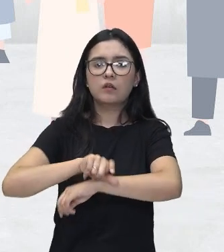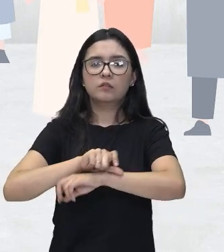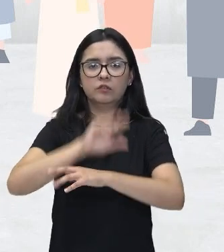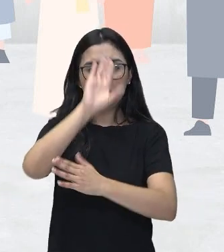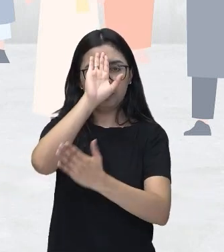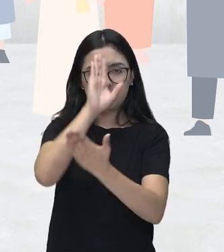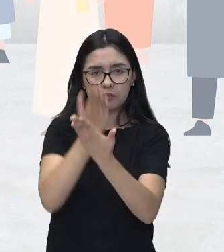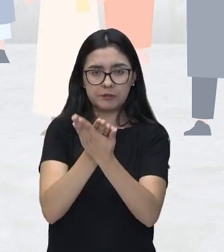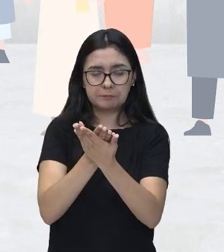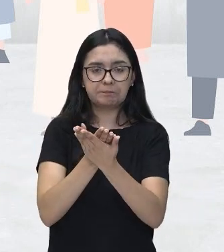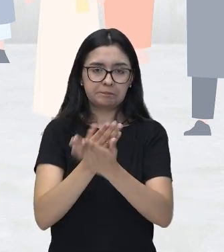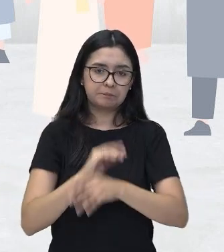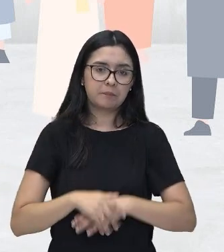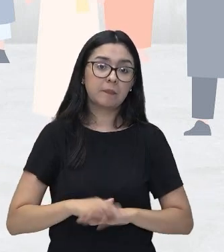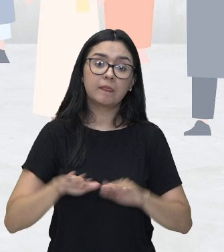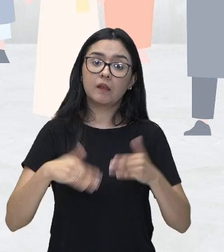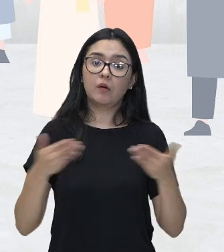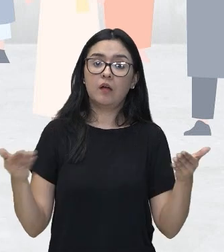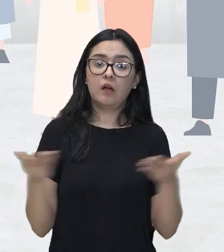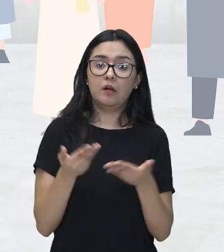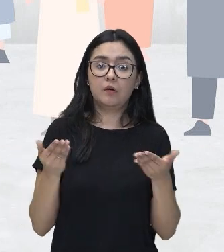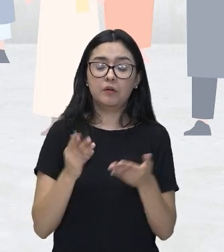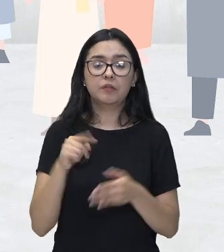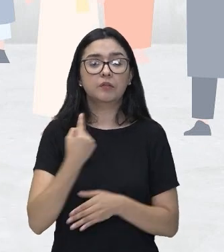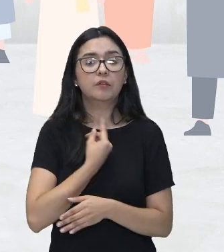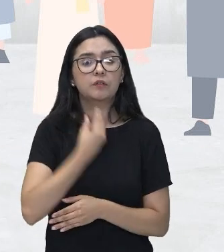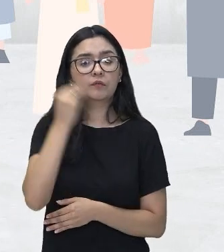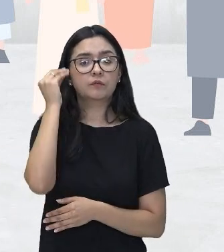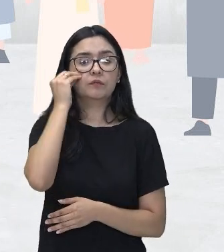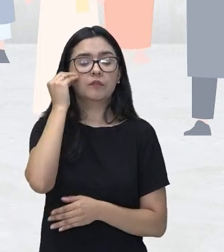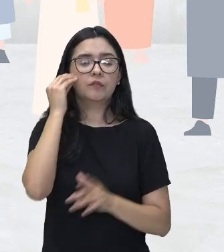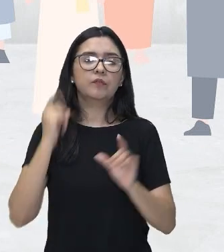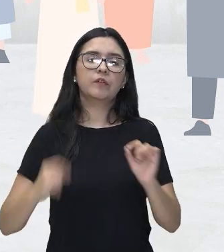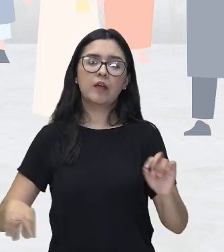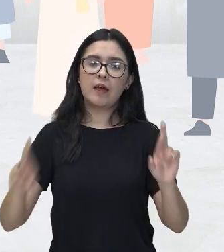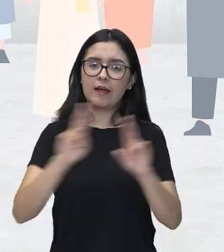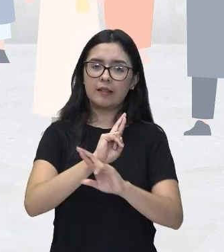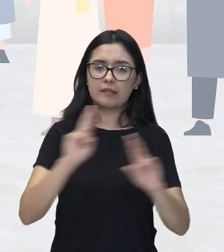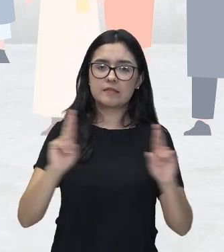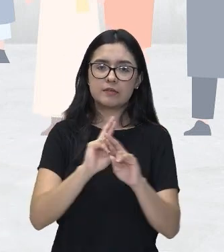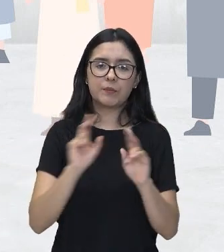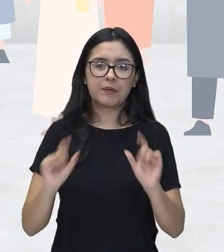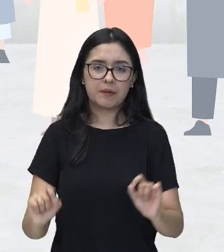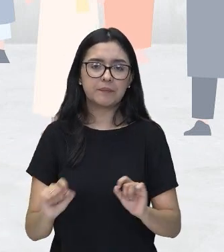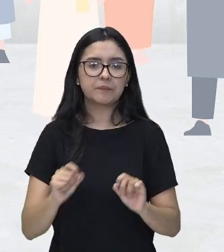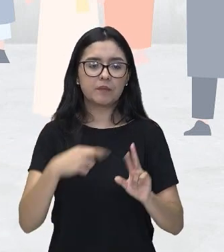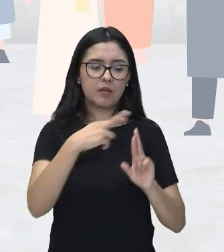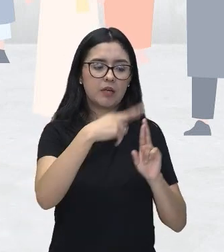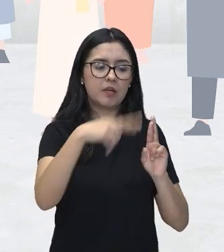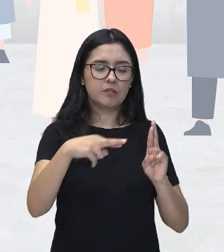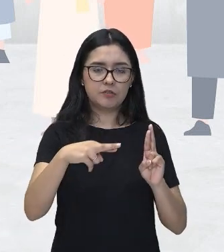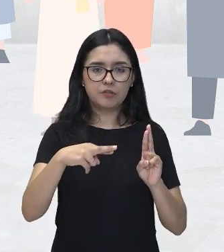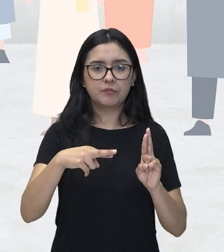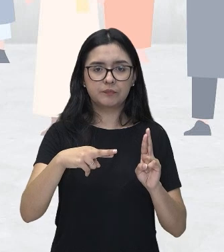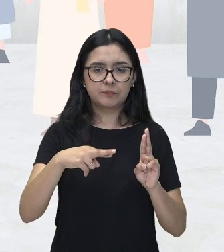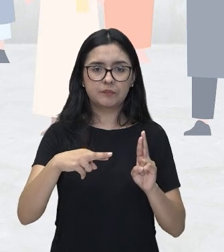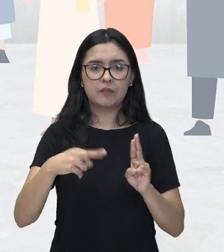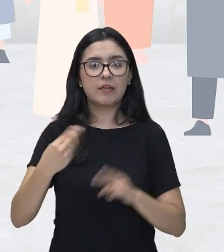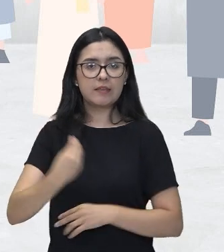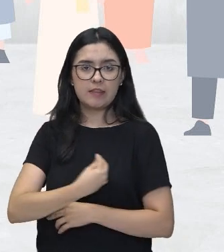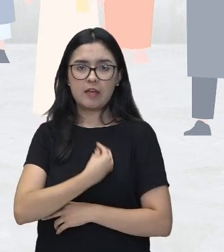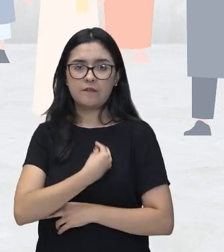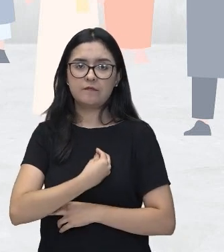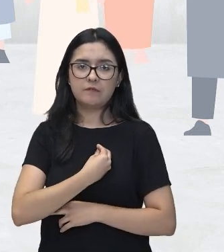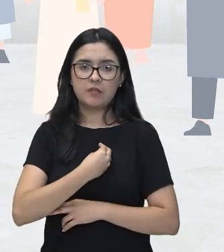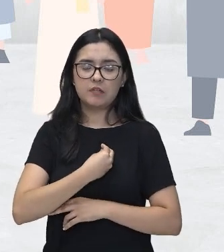Né? E agora vamos ver aí essa relação, então, da religião e da vida.